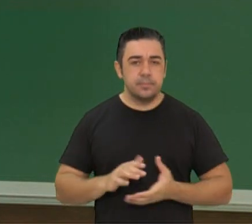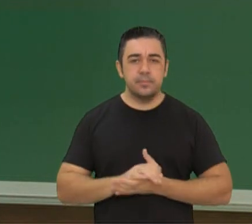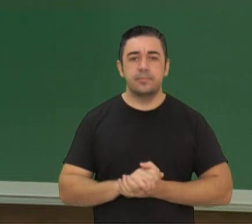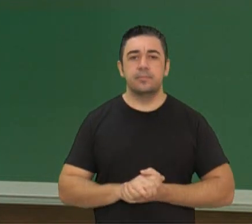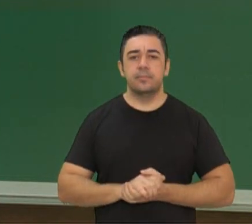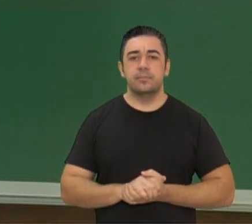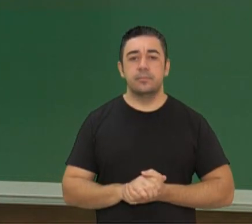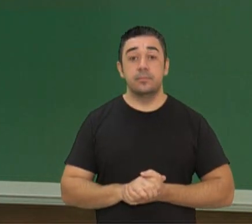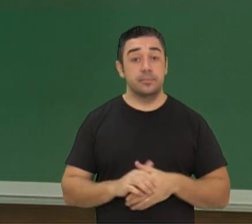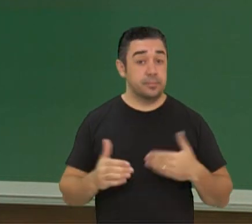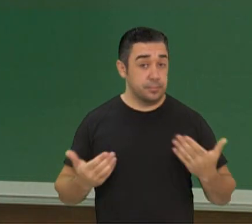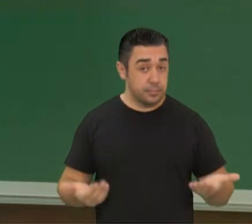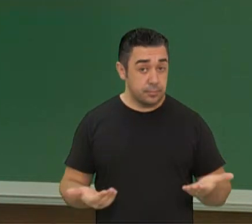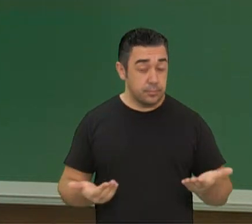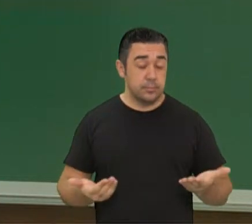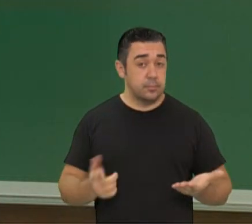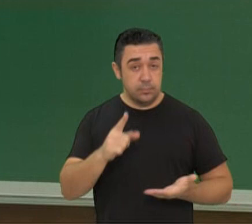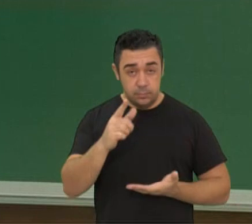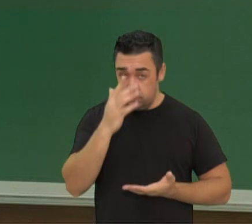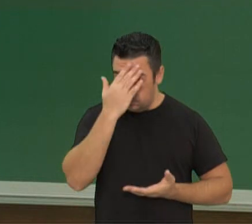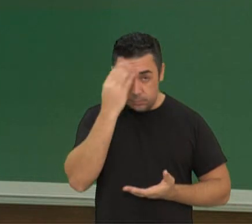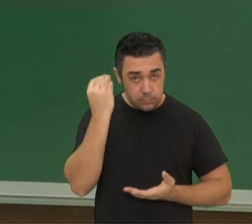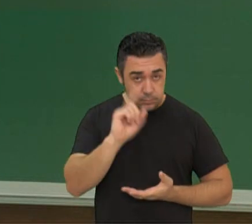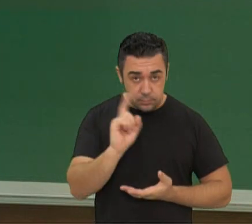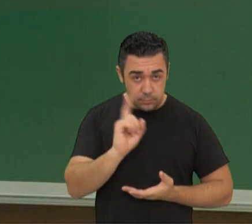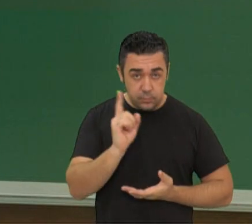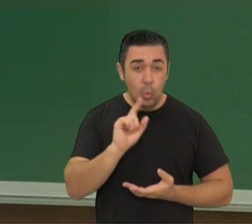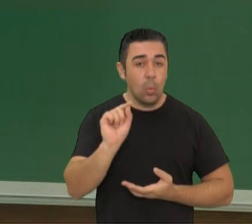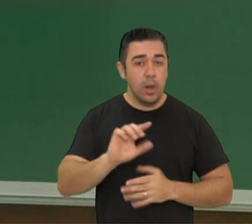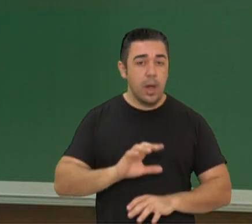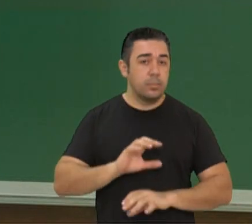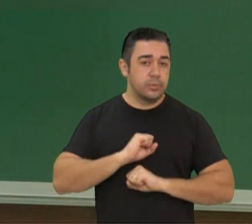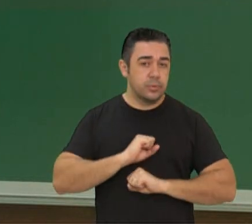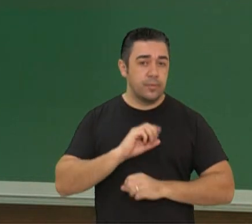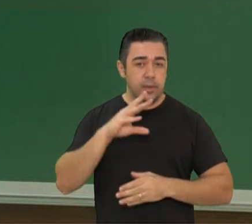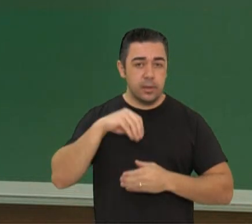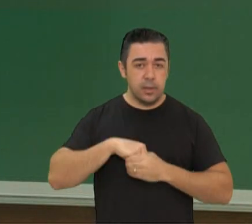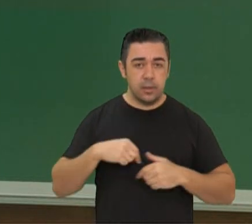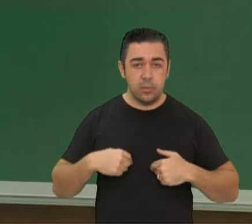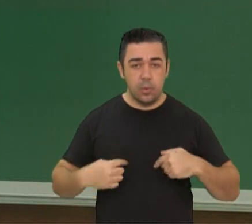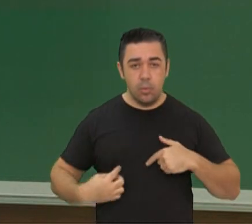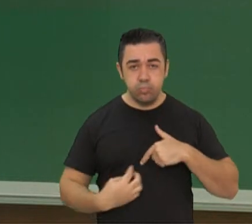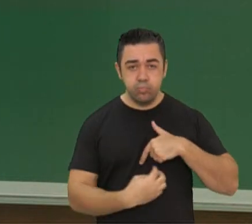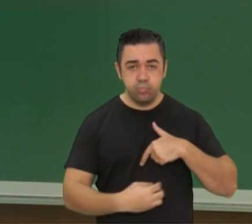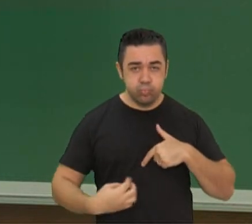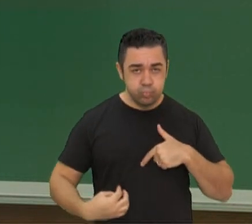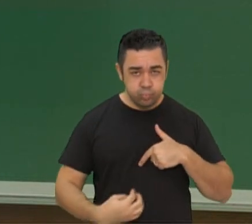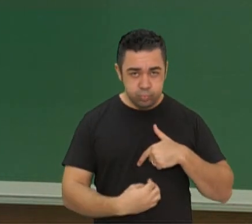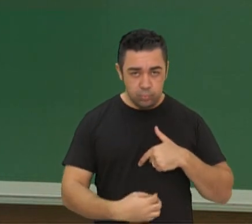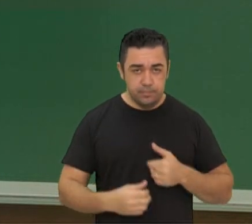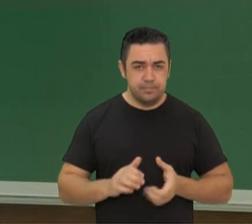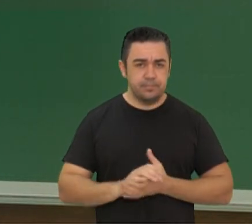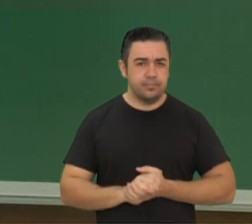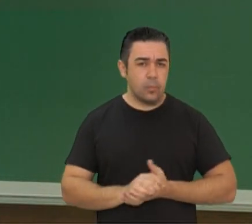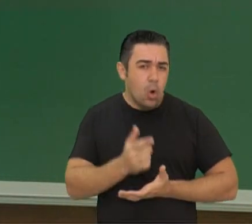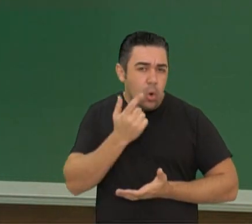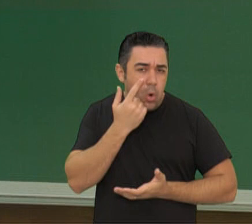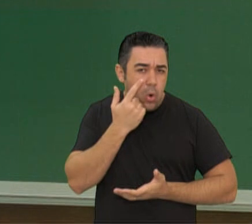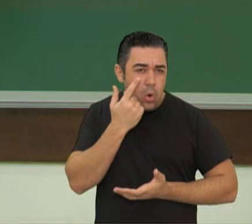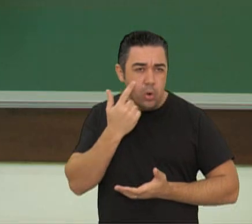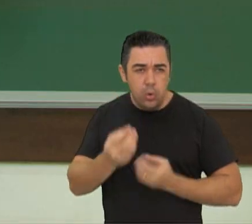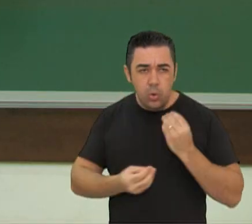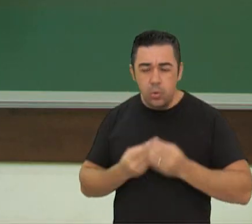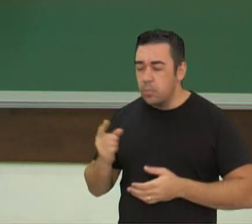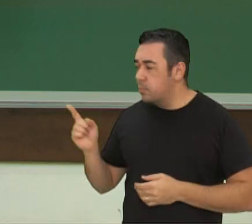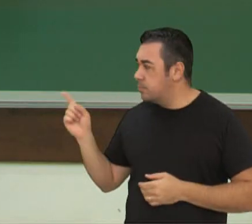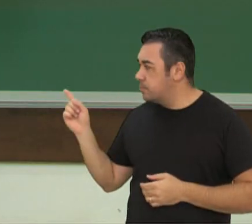nutriente, tá? Então, não esquece, a absorção acontece no intestino delgado. Olha só como o